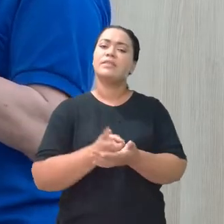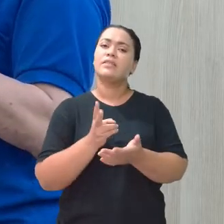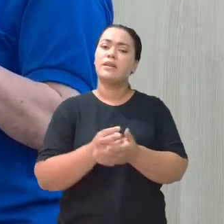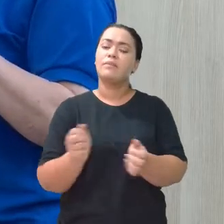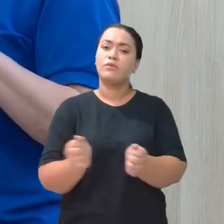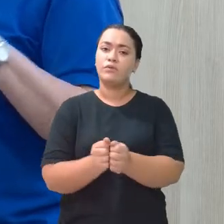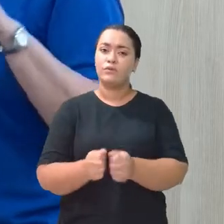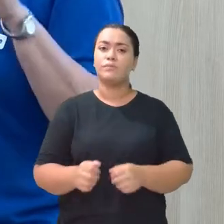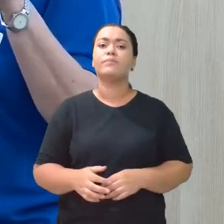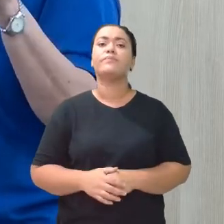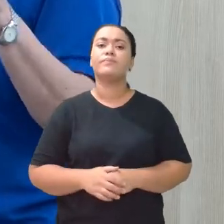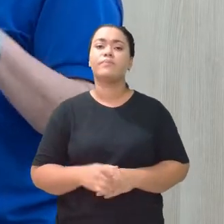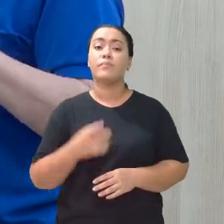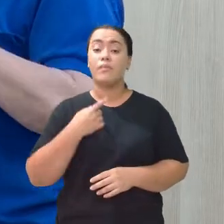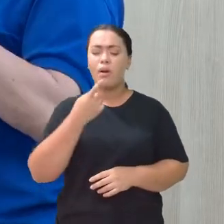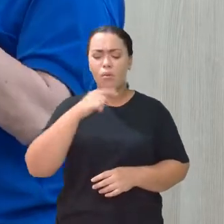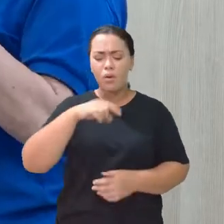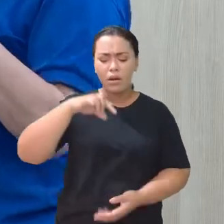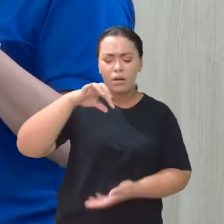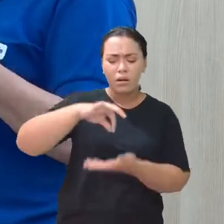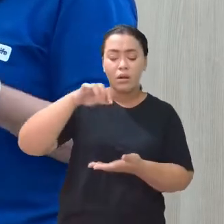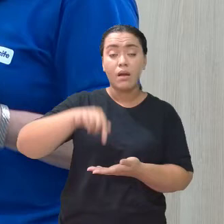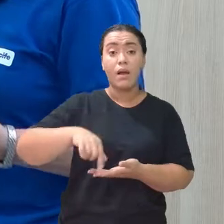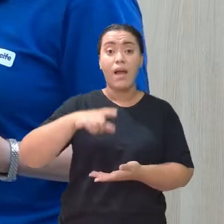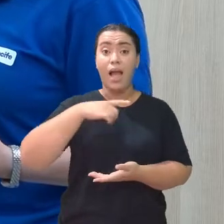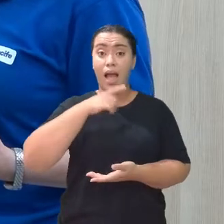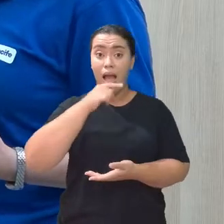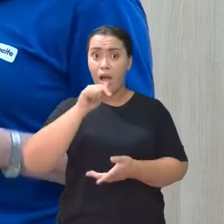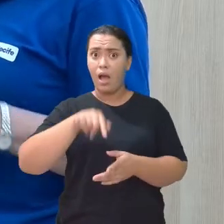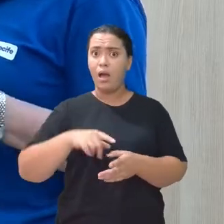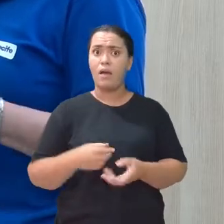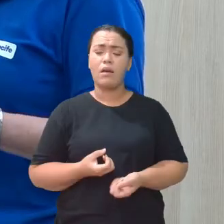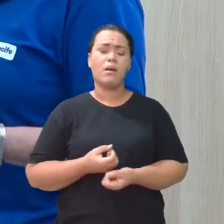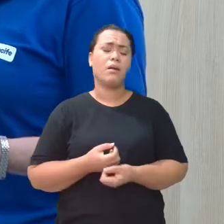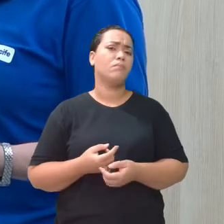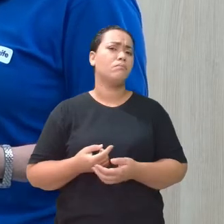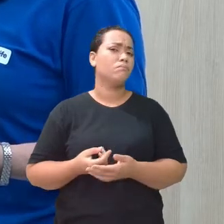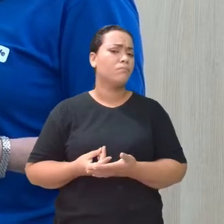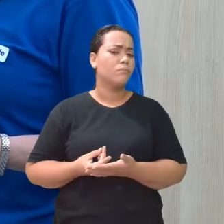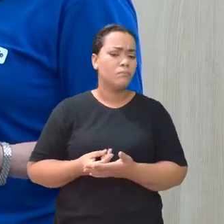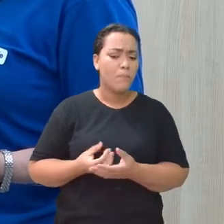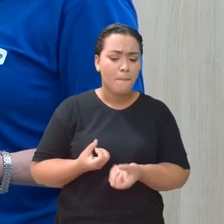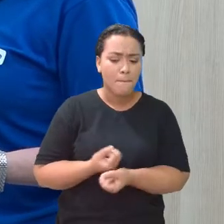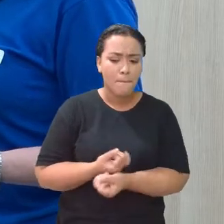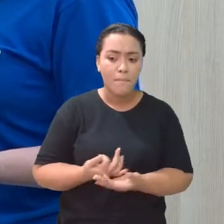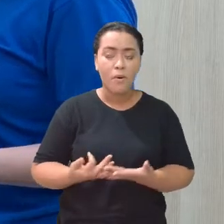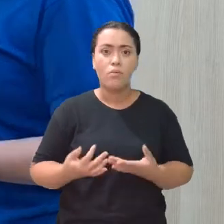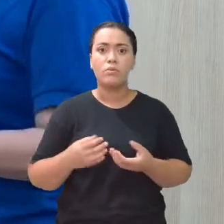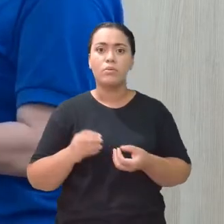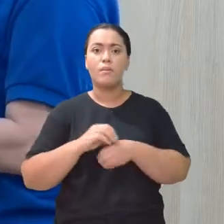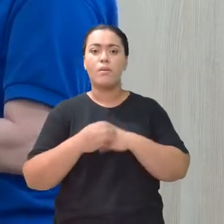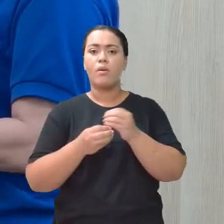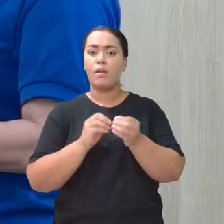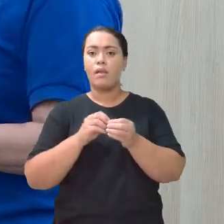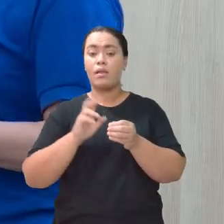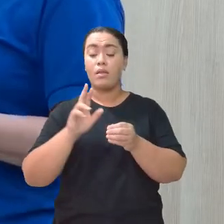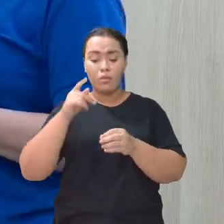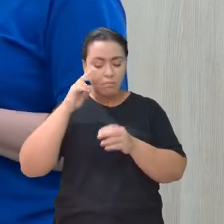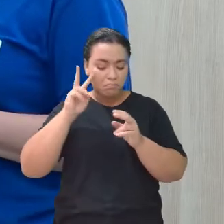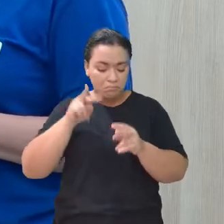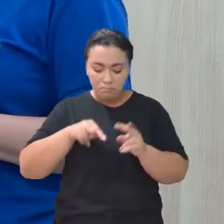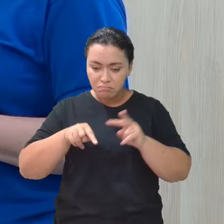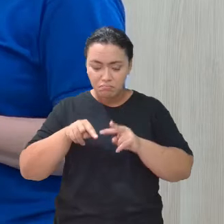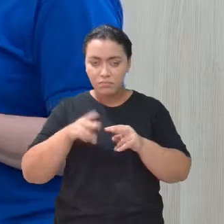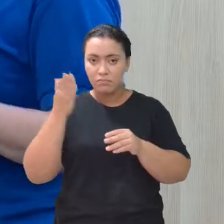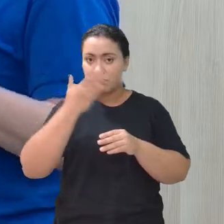Então, em uma gotinha de água tem infinitas moléculas que nós não podemos ver a olho nu. E o interessante